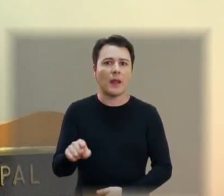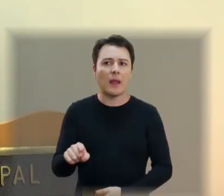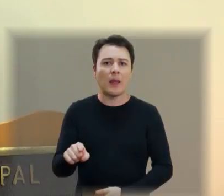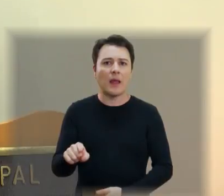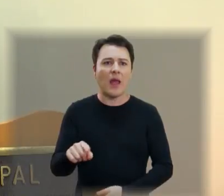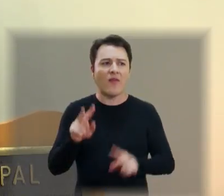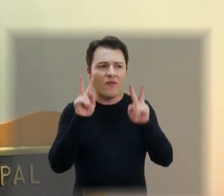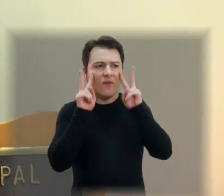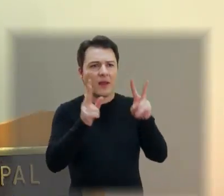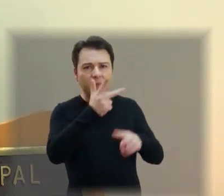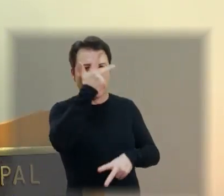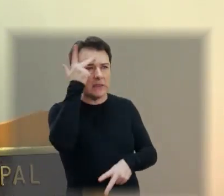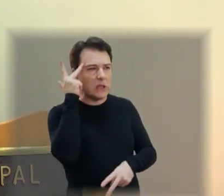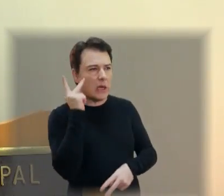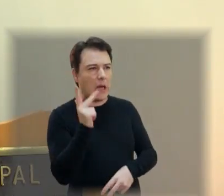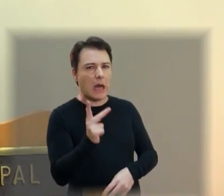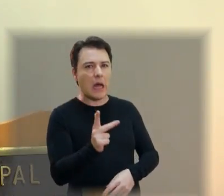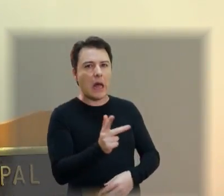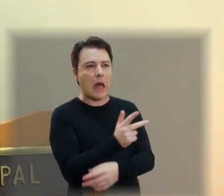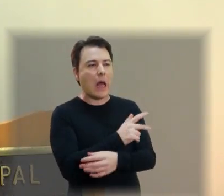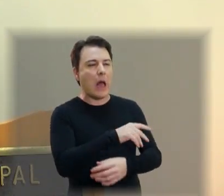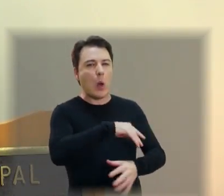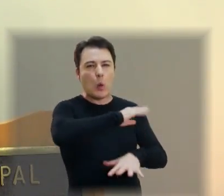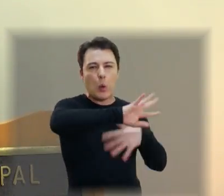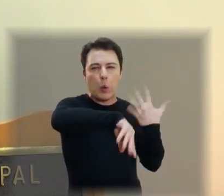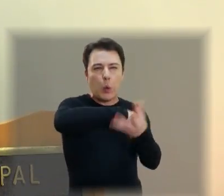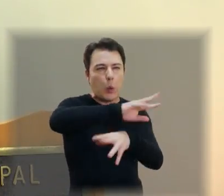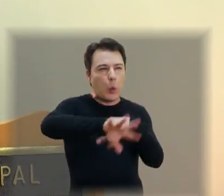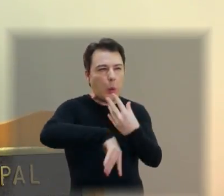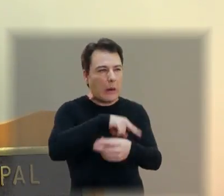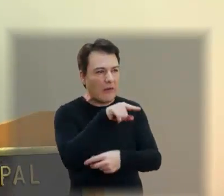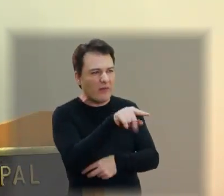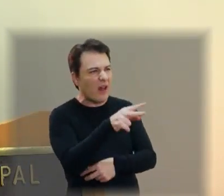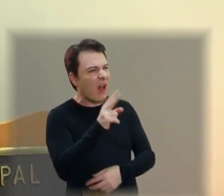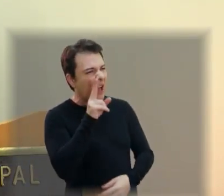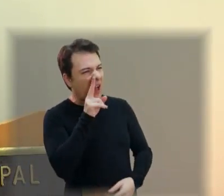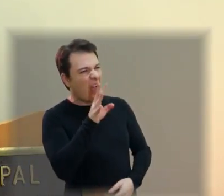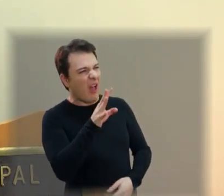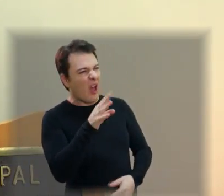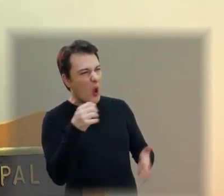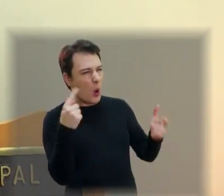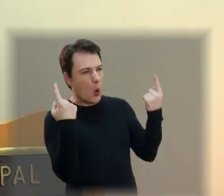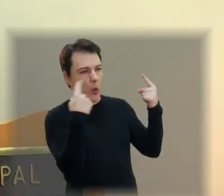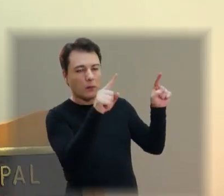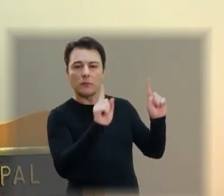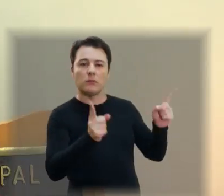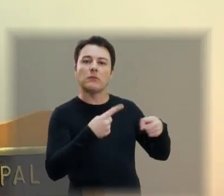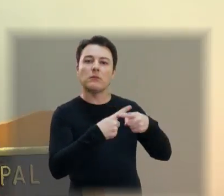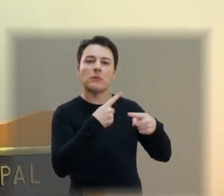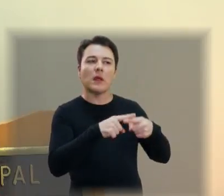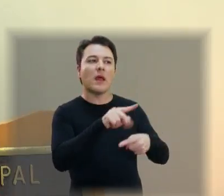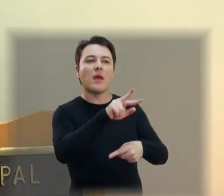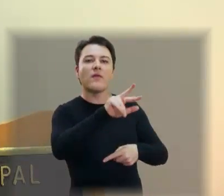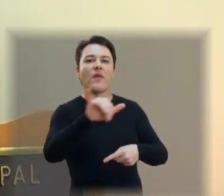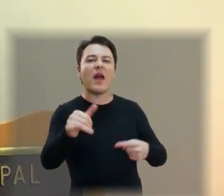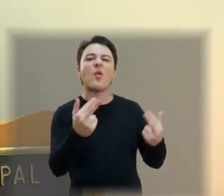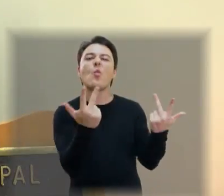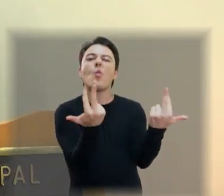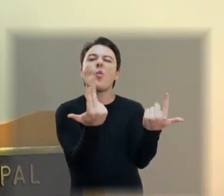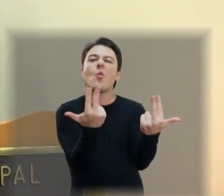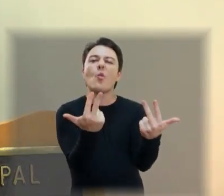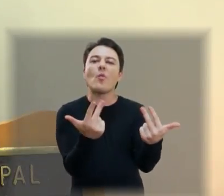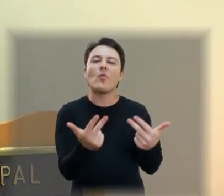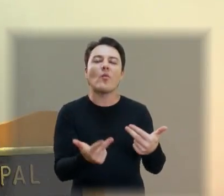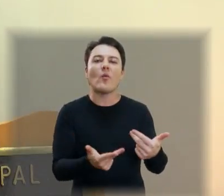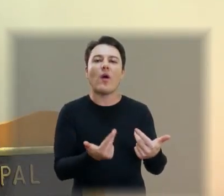maus feitores e os que praticam a iniquidade, porque cedo serão ceifados como erva, murcharão